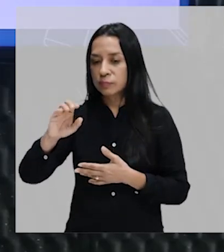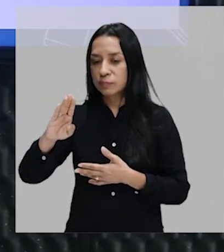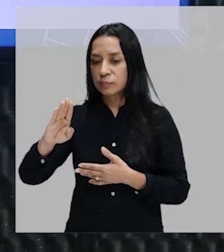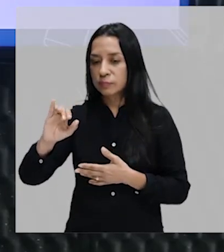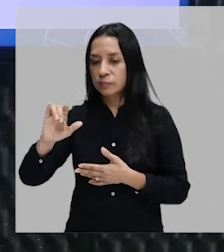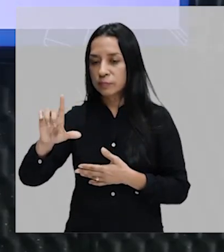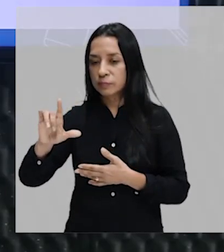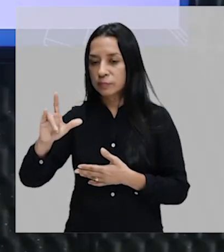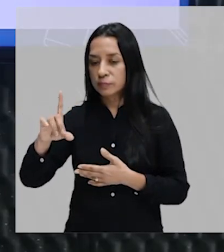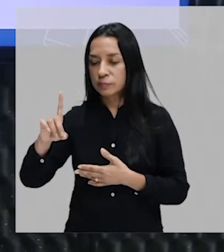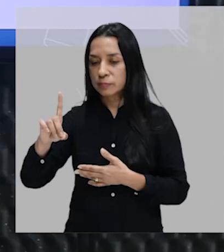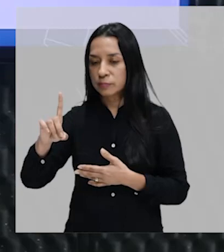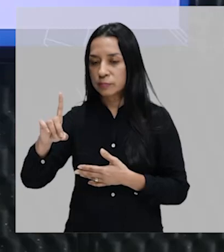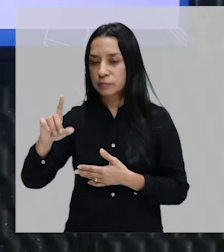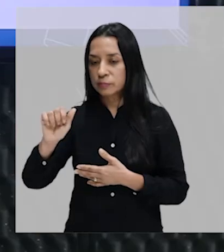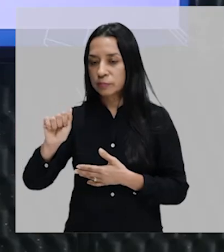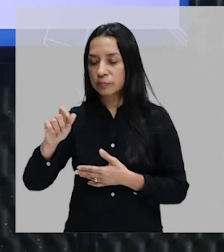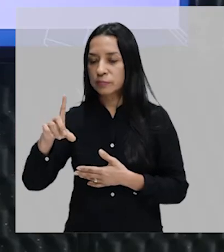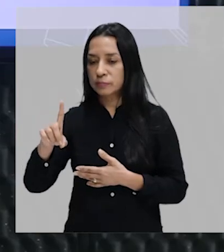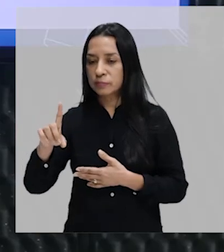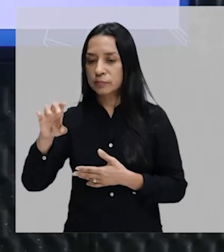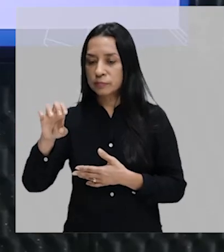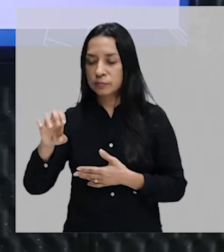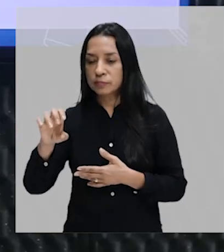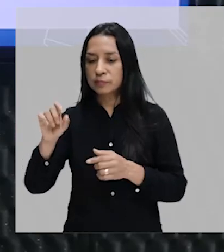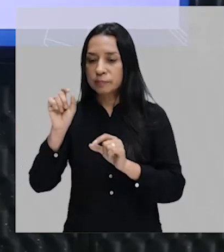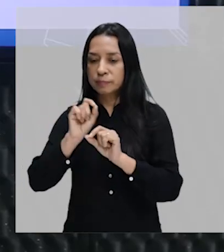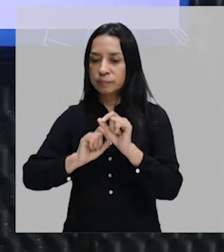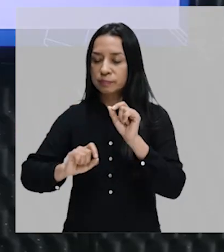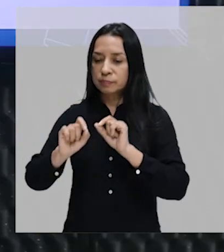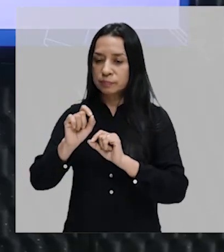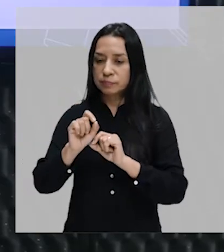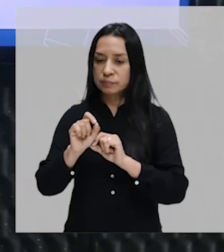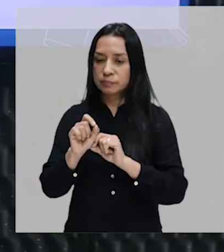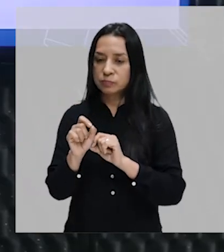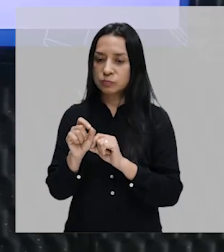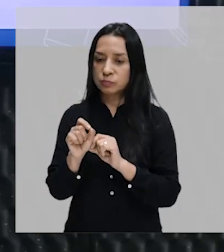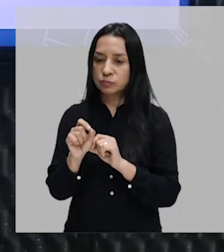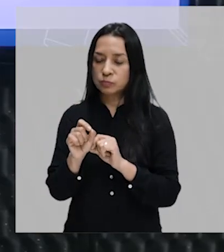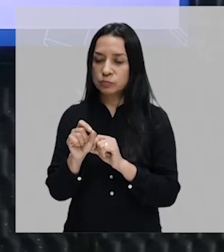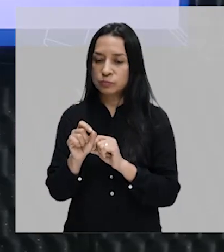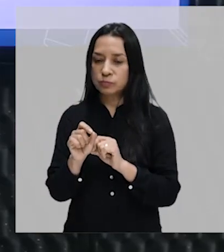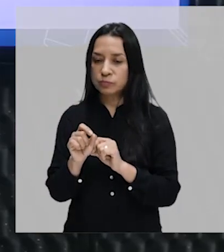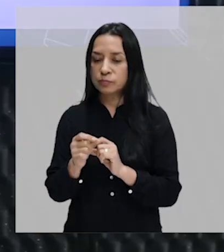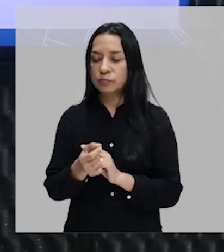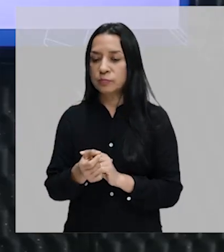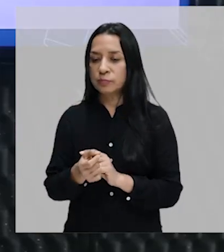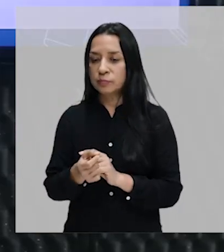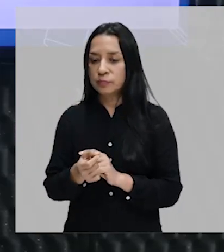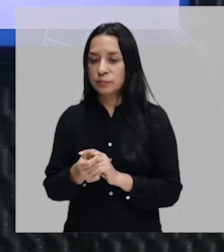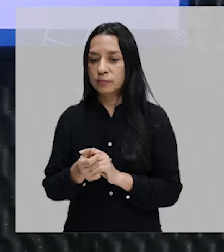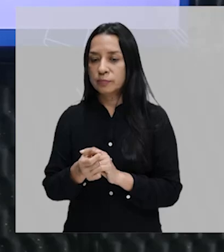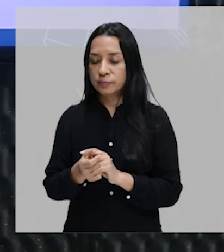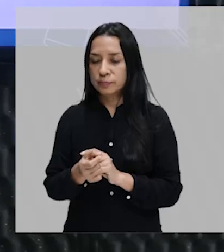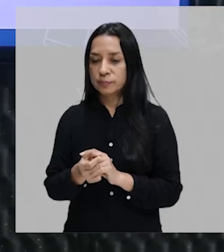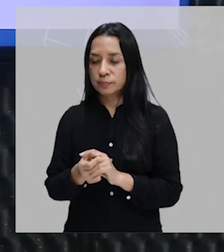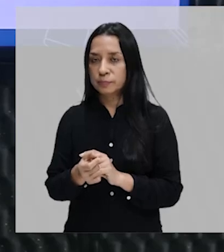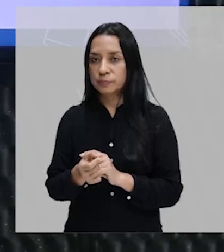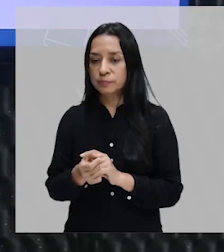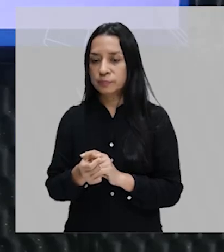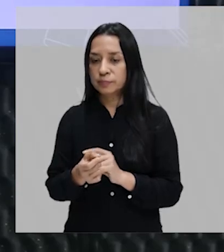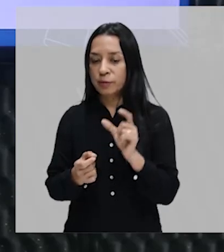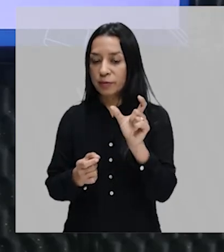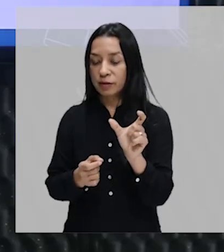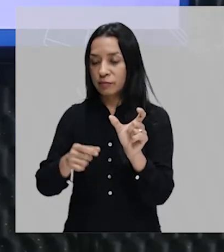tá? Variabilidade. Então, até um pouco tá errado aqui a digitação, tá, pessoal? Mas é variabilidade